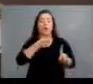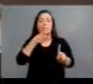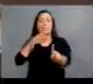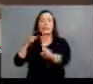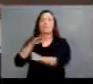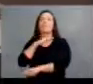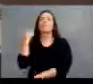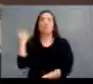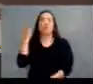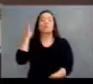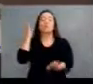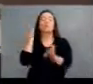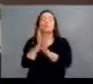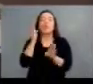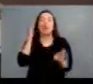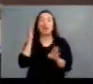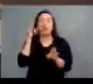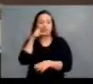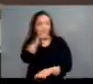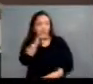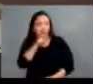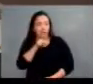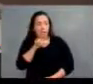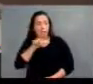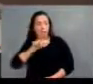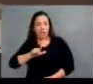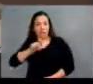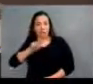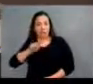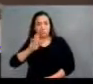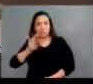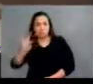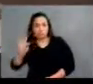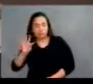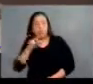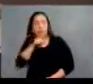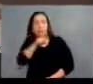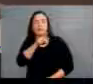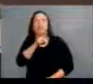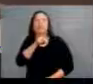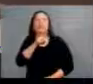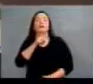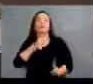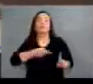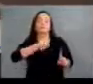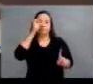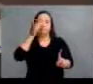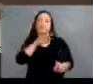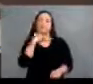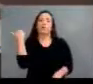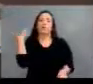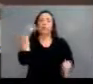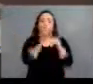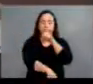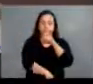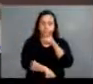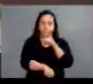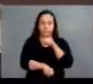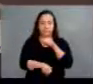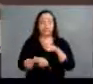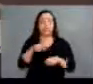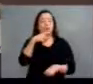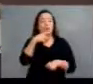horas, motivados pela condição de orientação sexual,